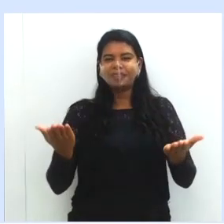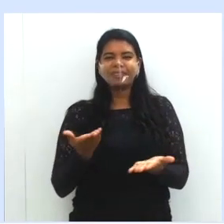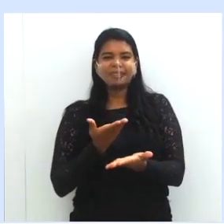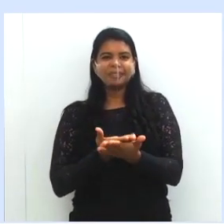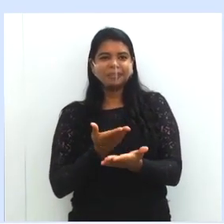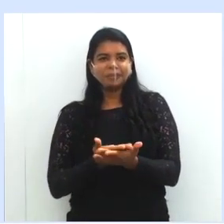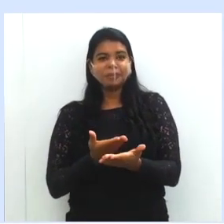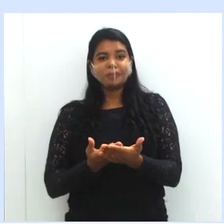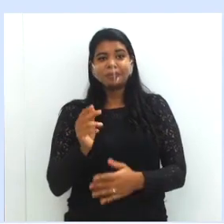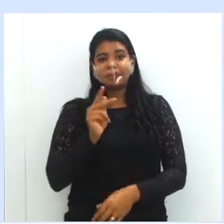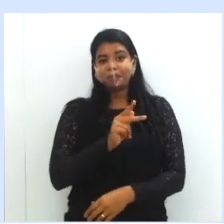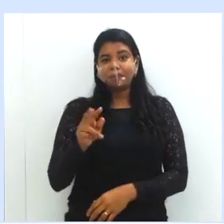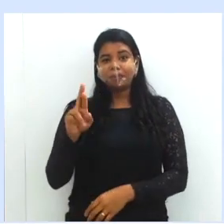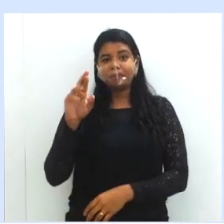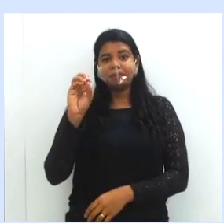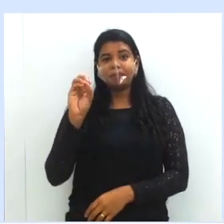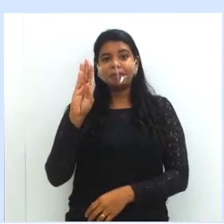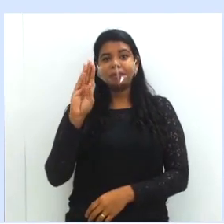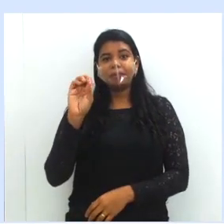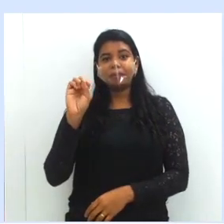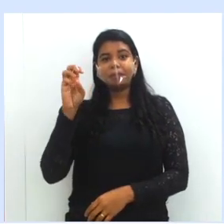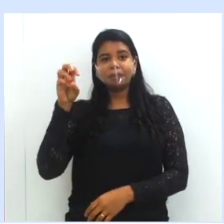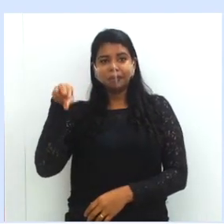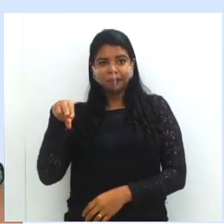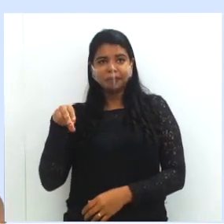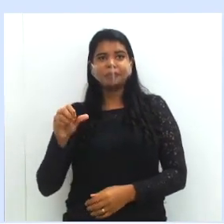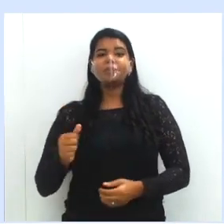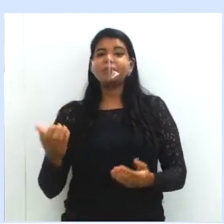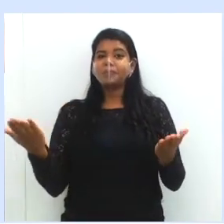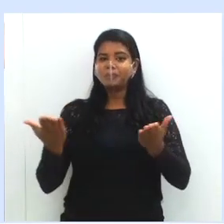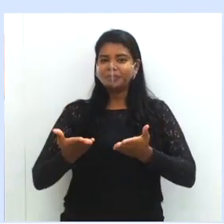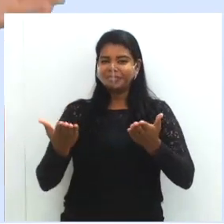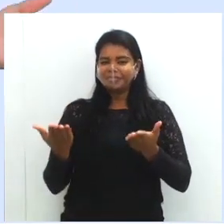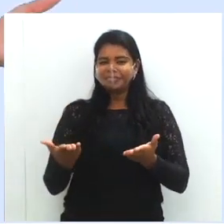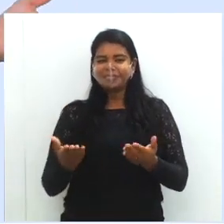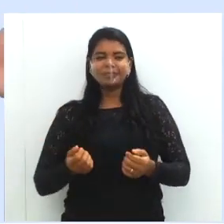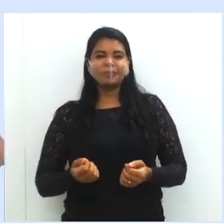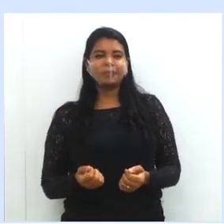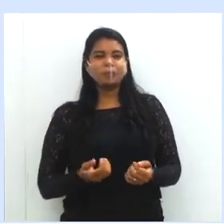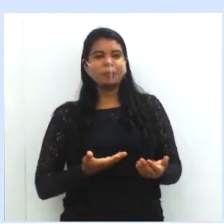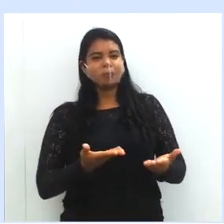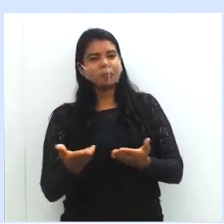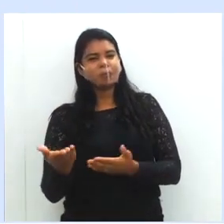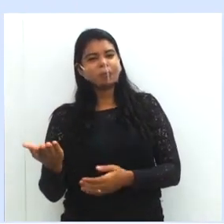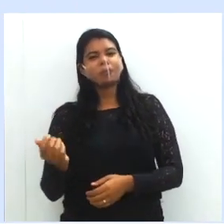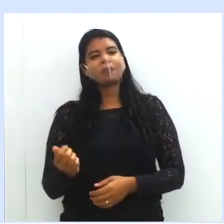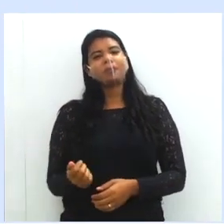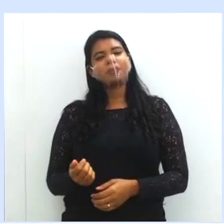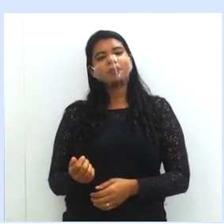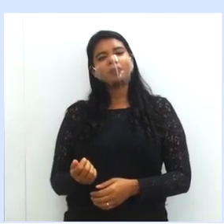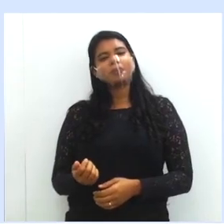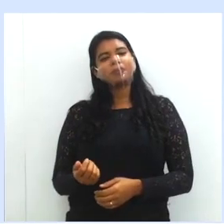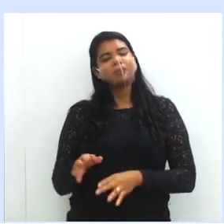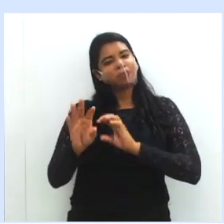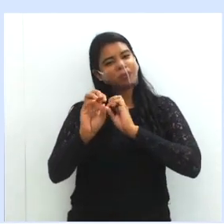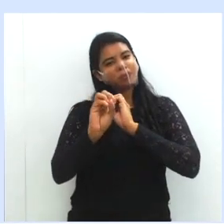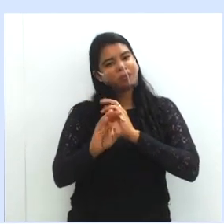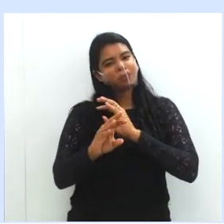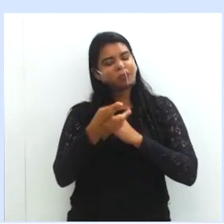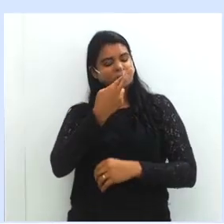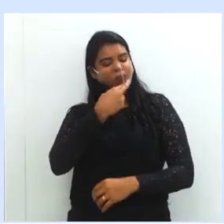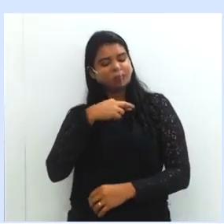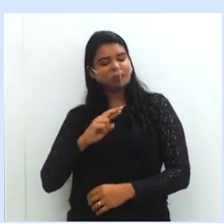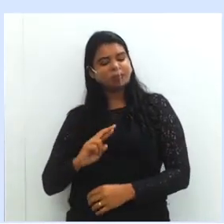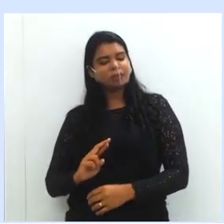Olá, estudantes! Eu sou o professor Robson Anselmo Tavares e hoje nós estamos aqui para mais um encontro sobre